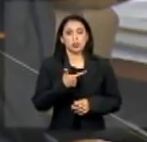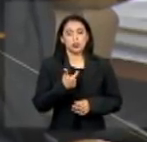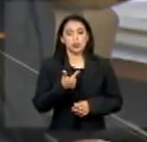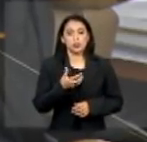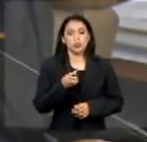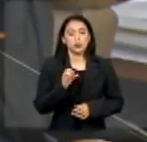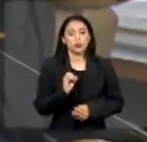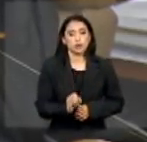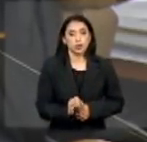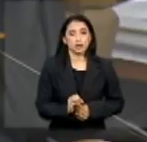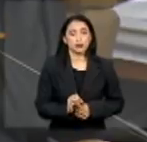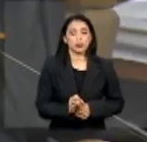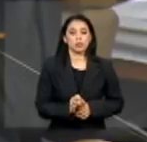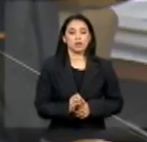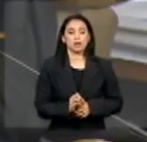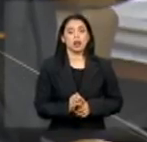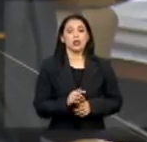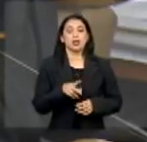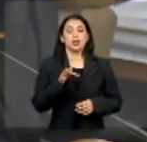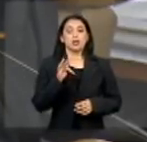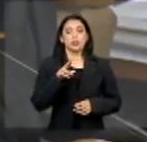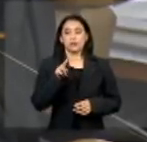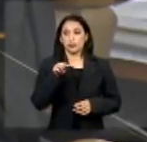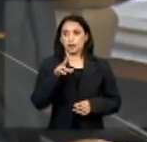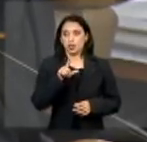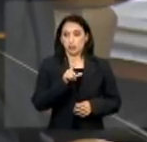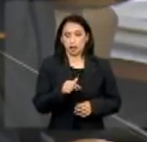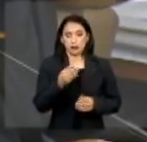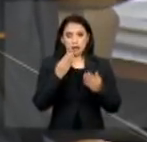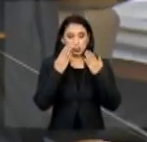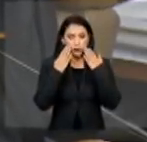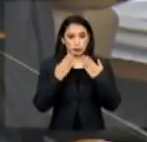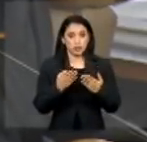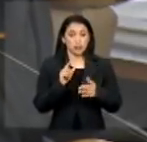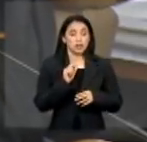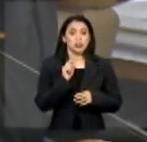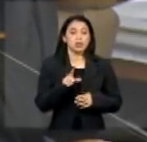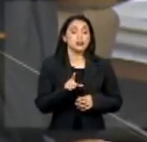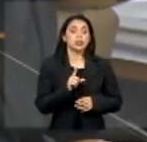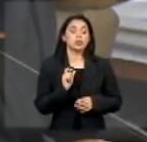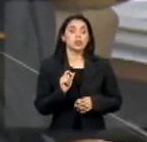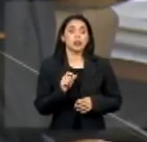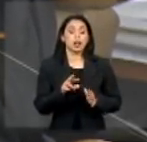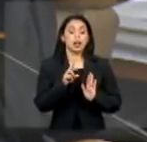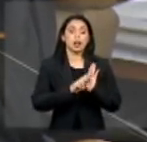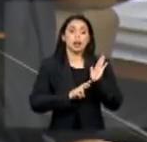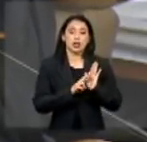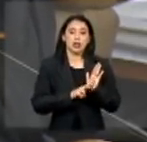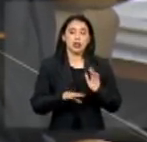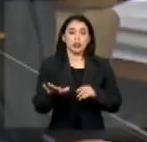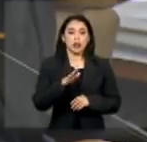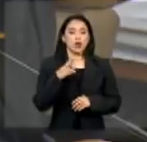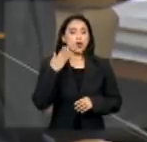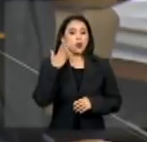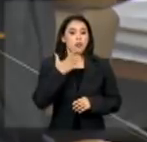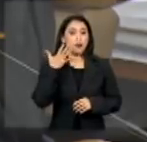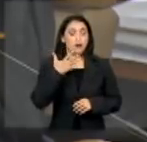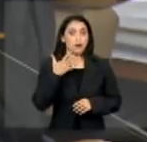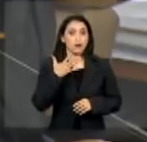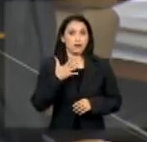finais deve ser oferecidas como regra geral e como se sabe de modo geral